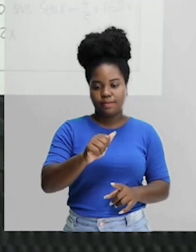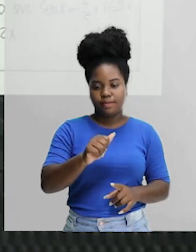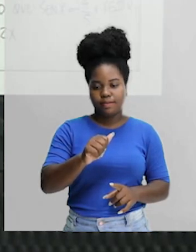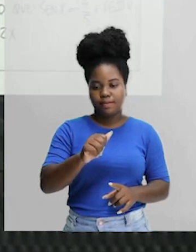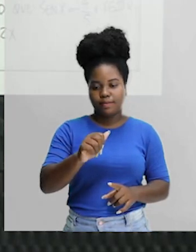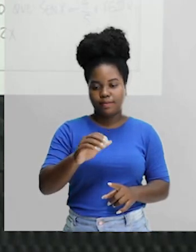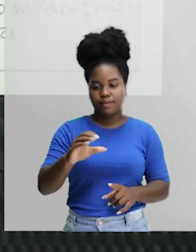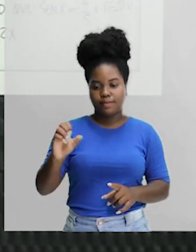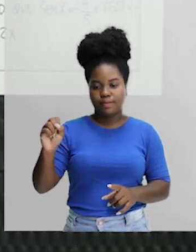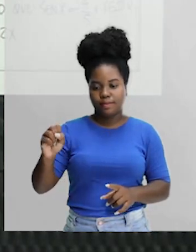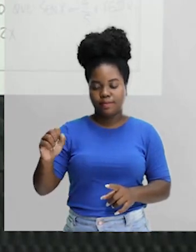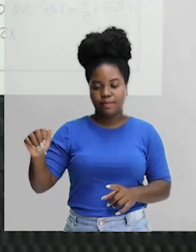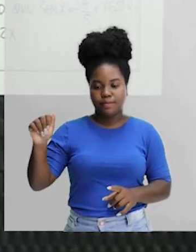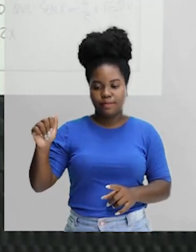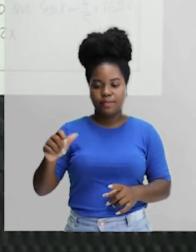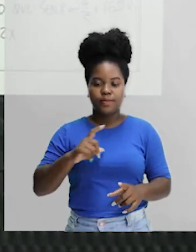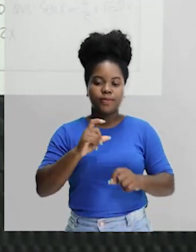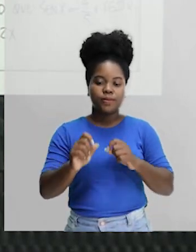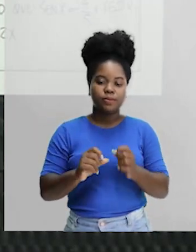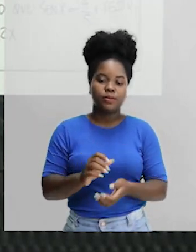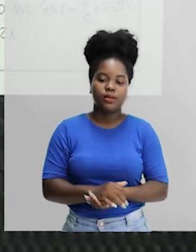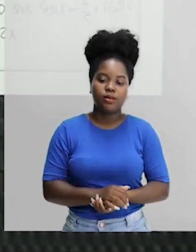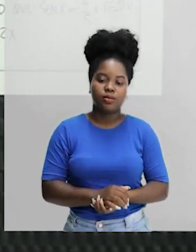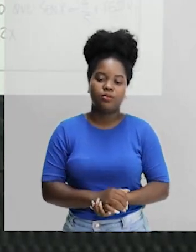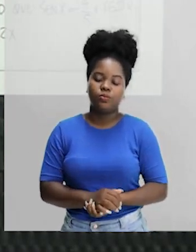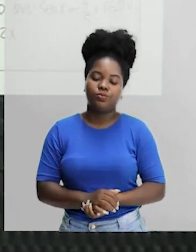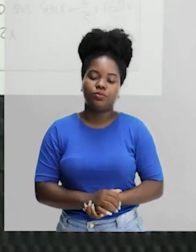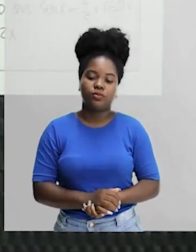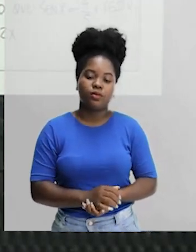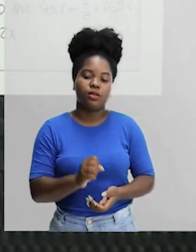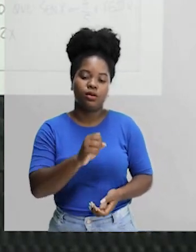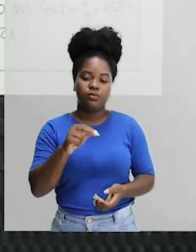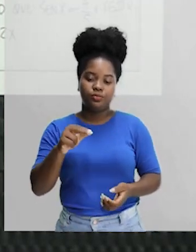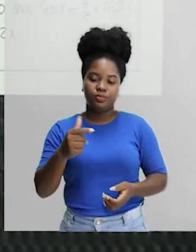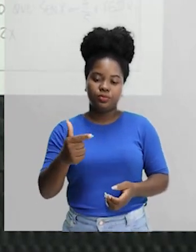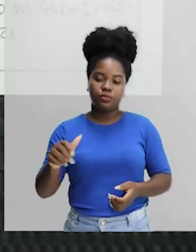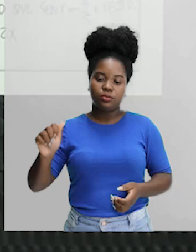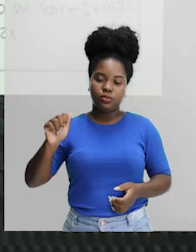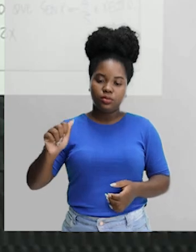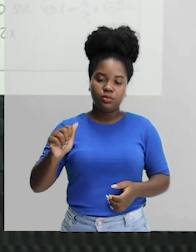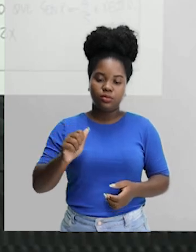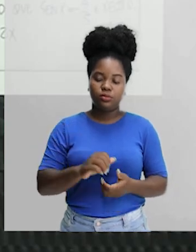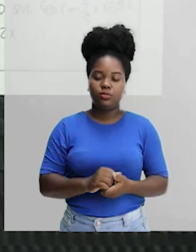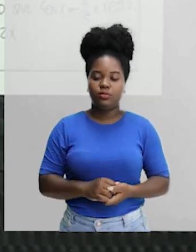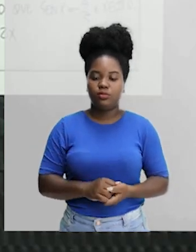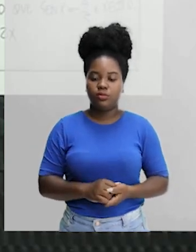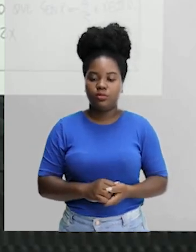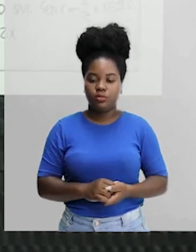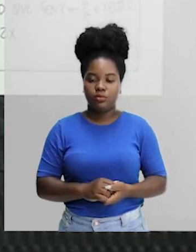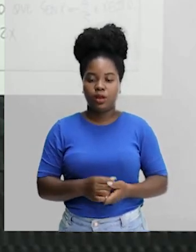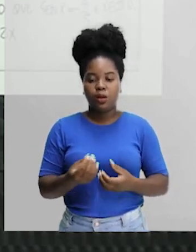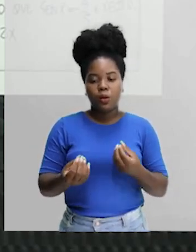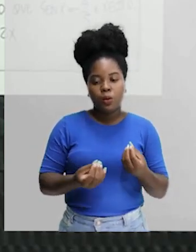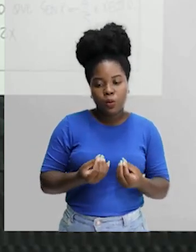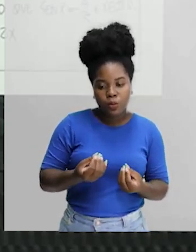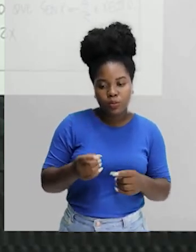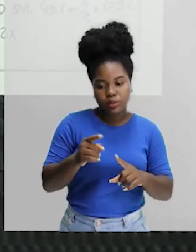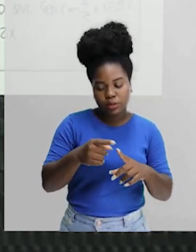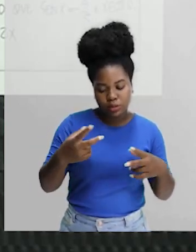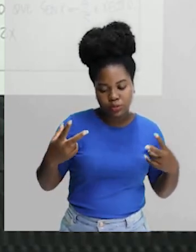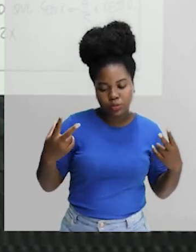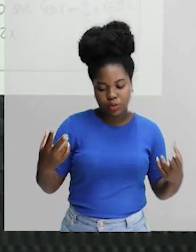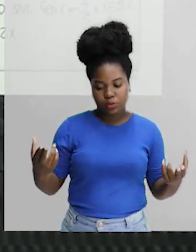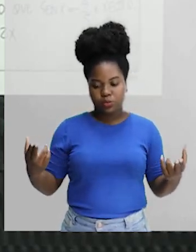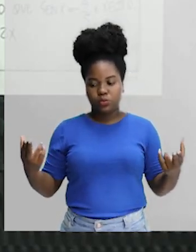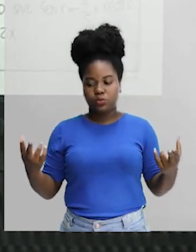Ou seja, o seno de 2A, ó, como esse elemento aqui é igual a